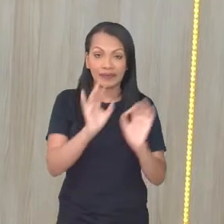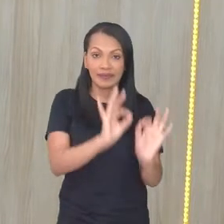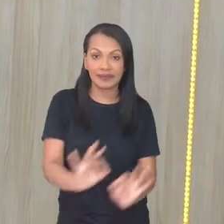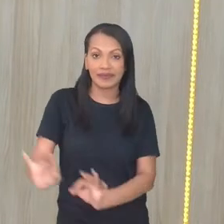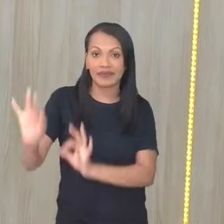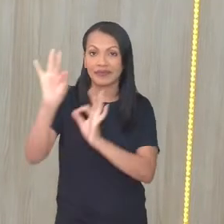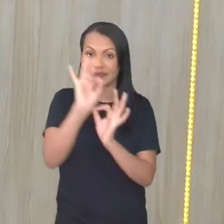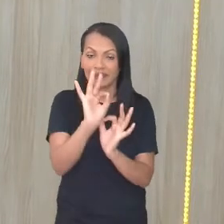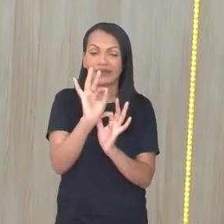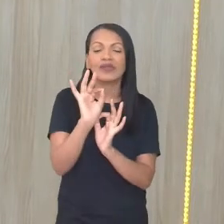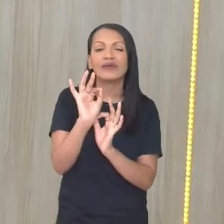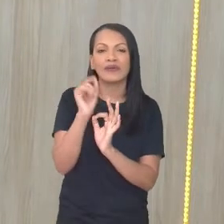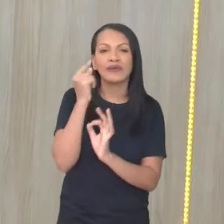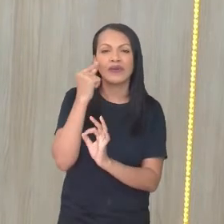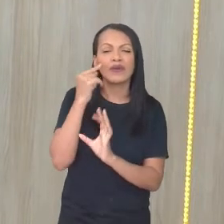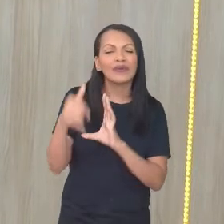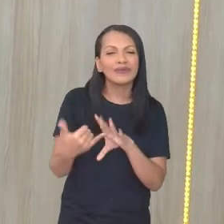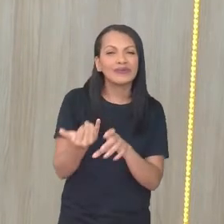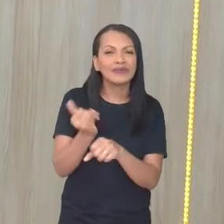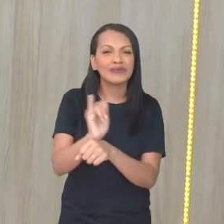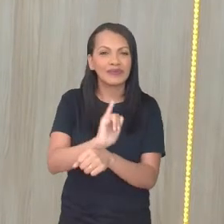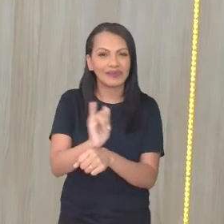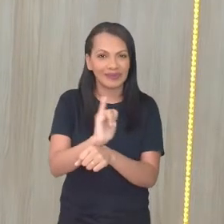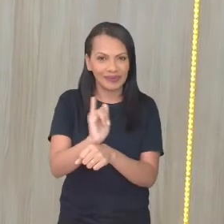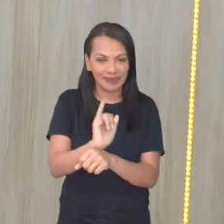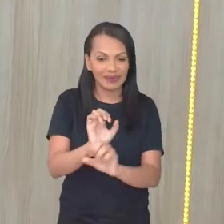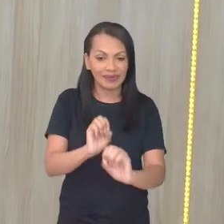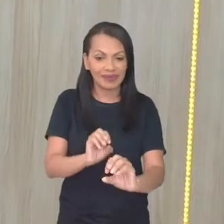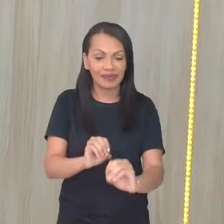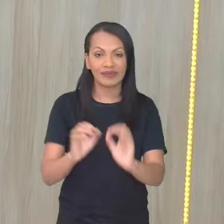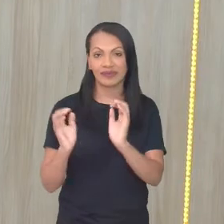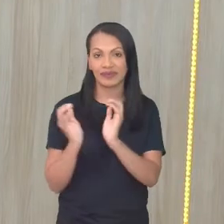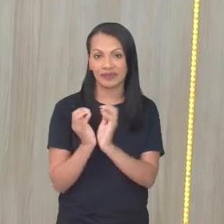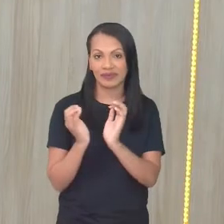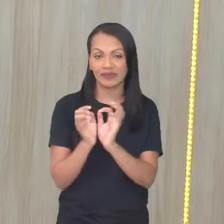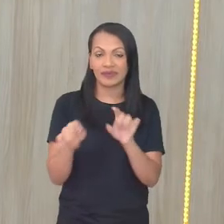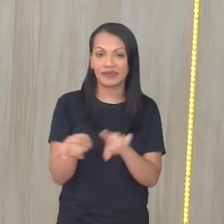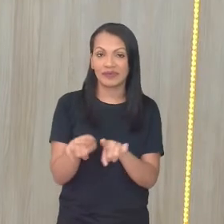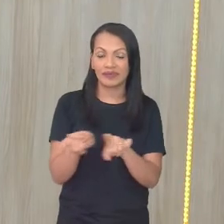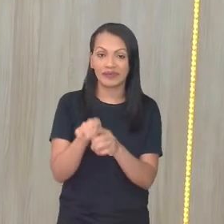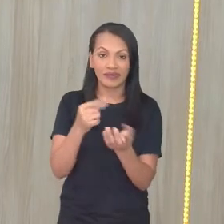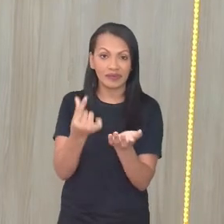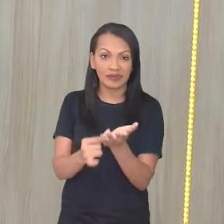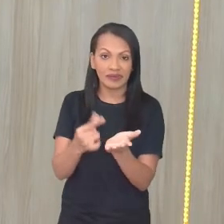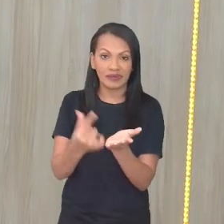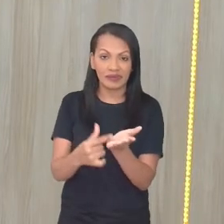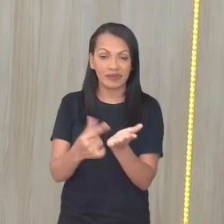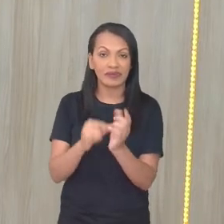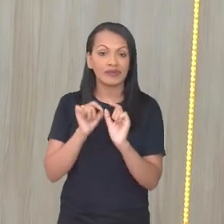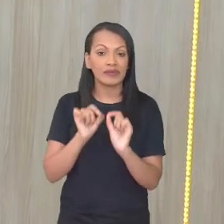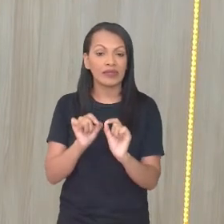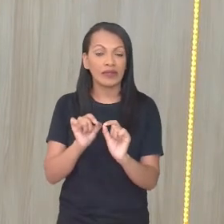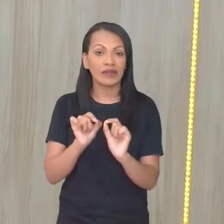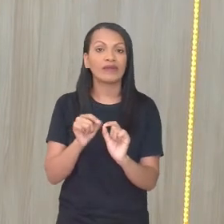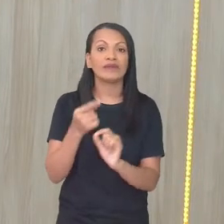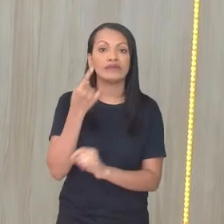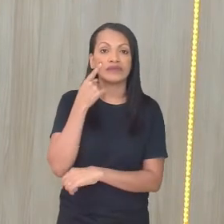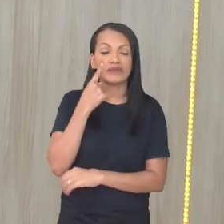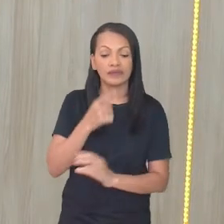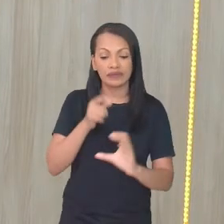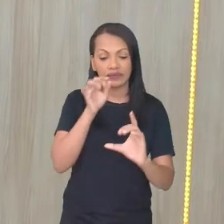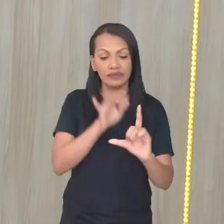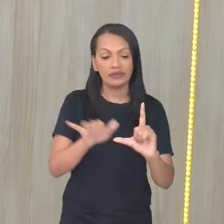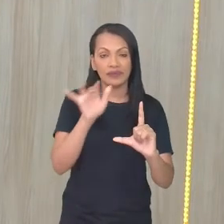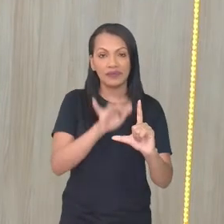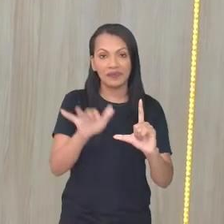nossas aulas pelo canal do YouTube do Educa Recife e pelo aplicativo que o nosso colega da produção